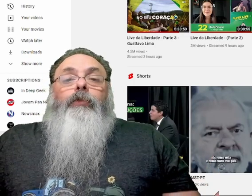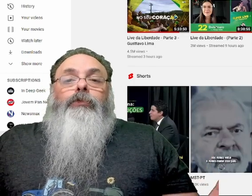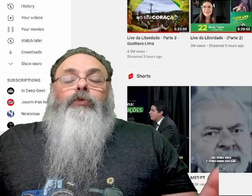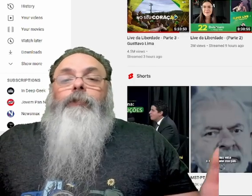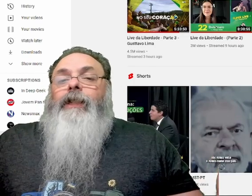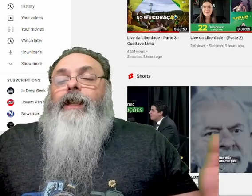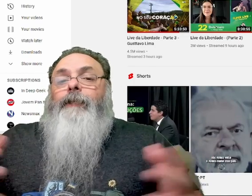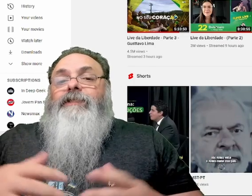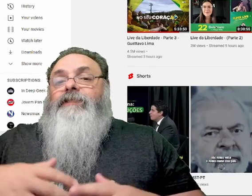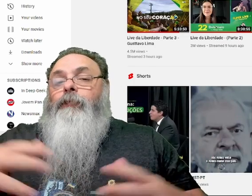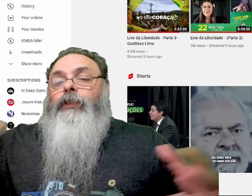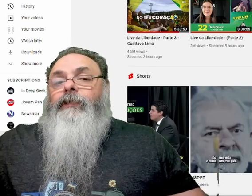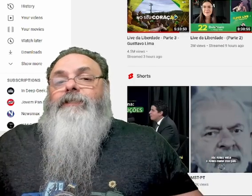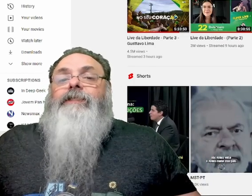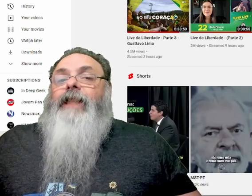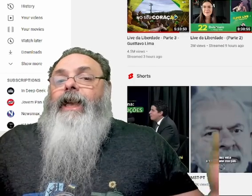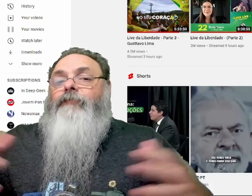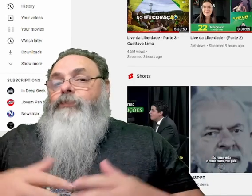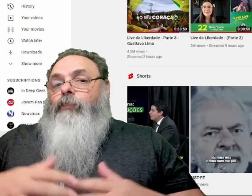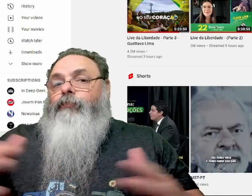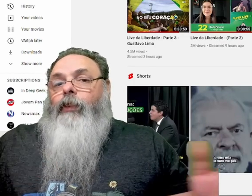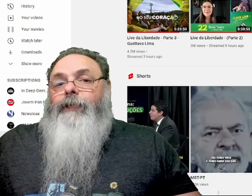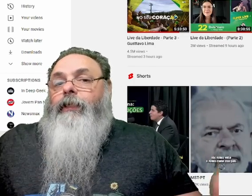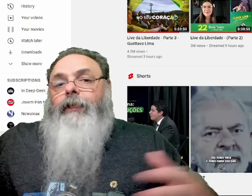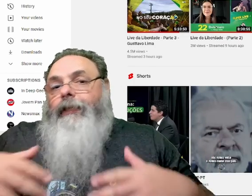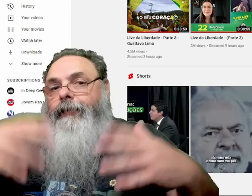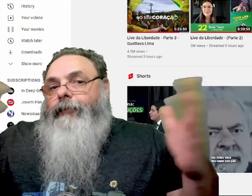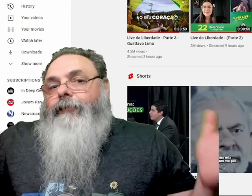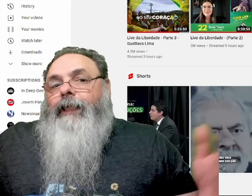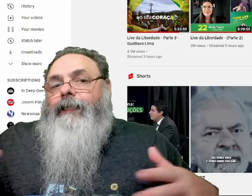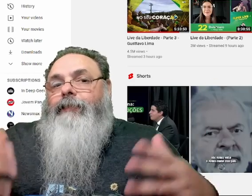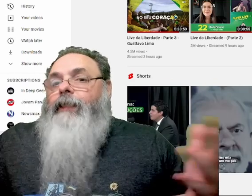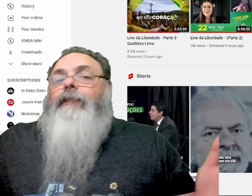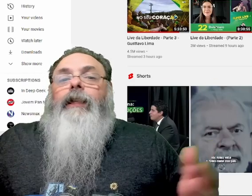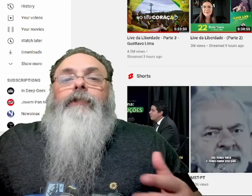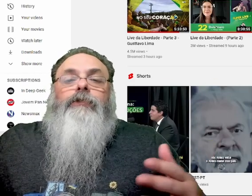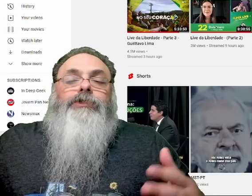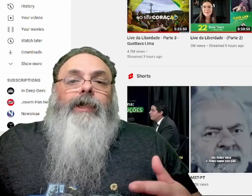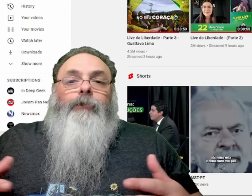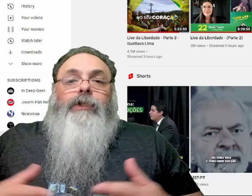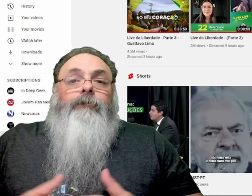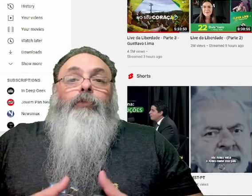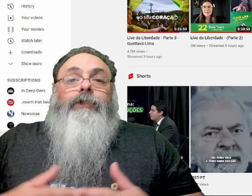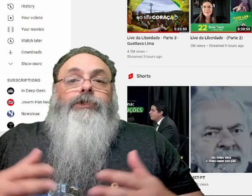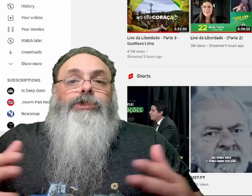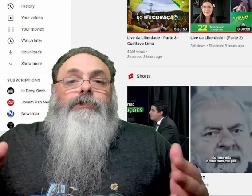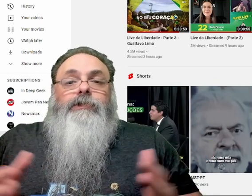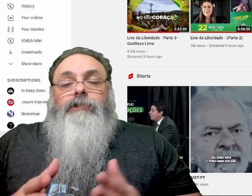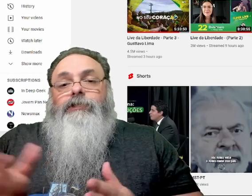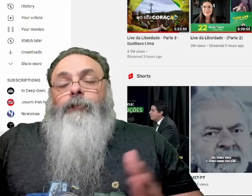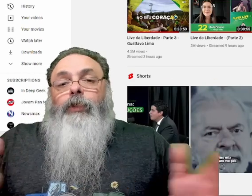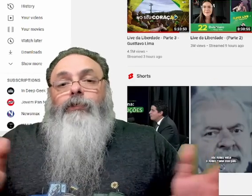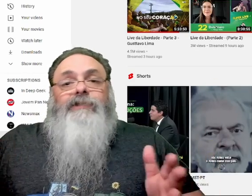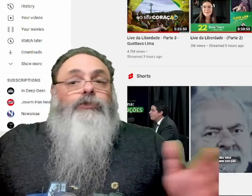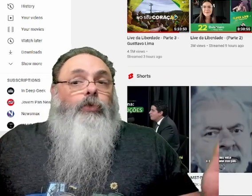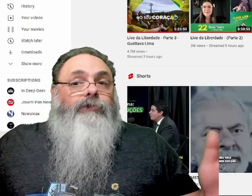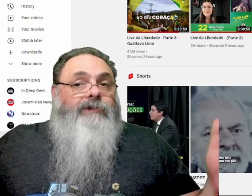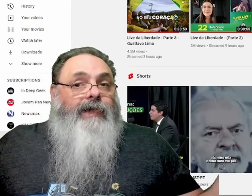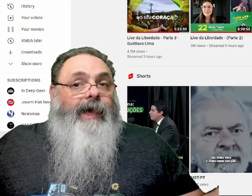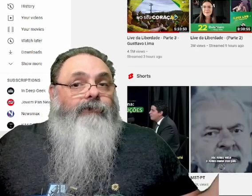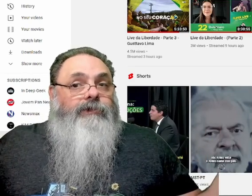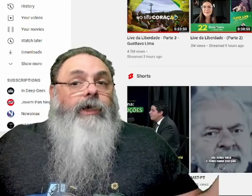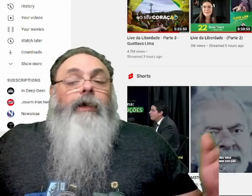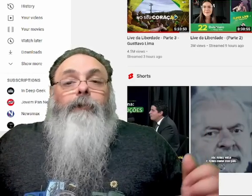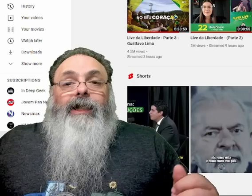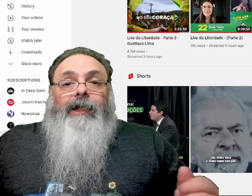o YouTube ele acaba distribuindo essas lives conforme da na telha dele então você já acabou que muita gente se distribuiu nessas